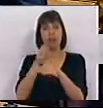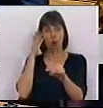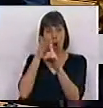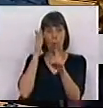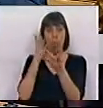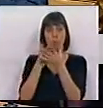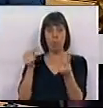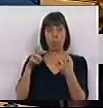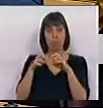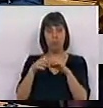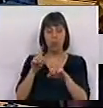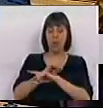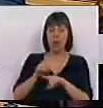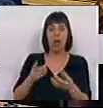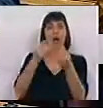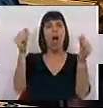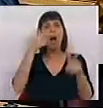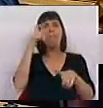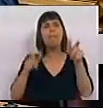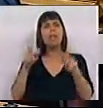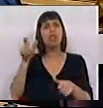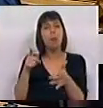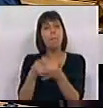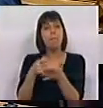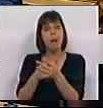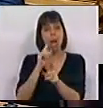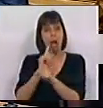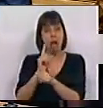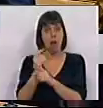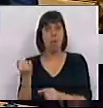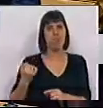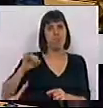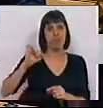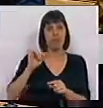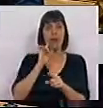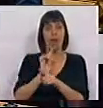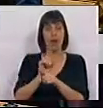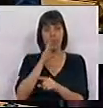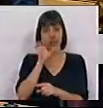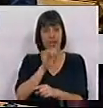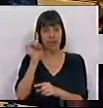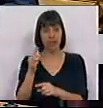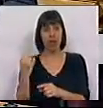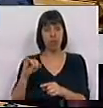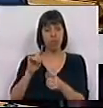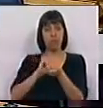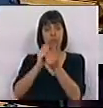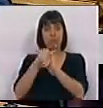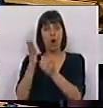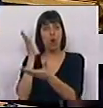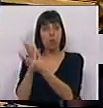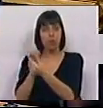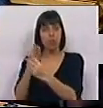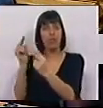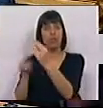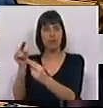porque aquilo que impede muitos contribuintes de pagarem estas contraordenações e verem estas contraordenações a transformarem-se em processos de